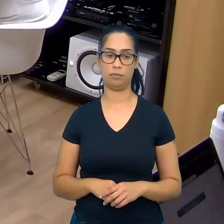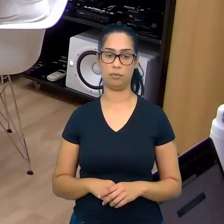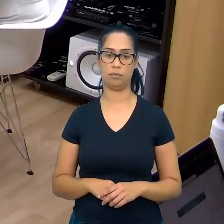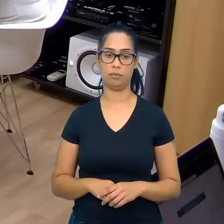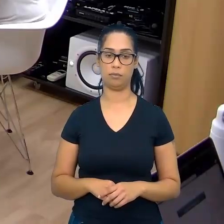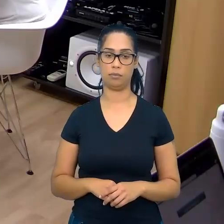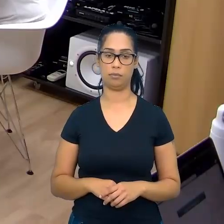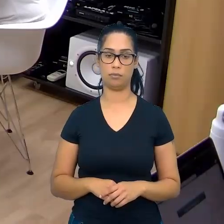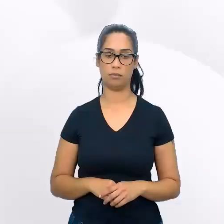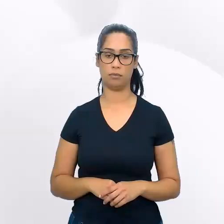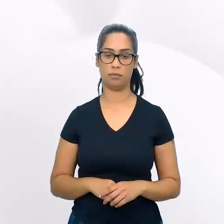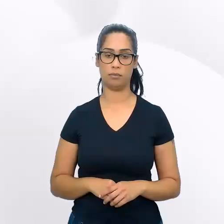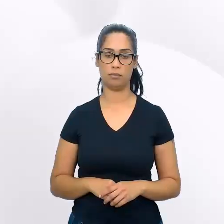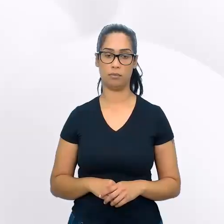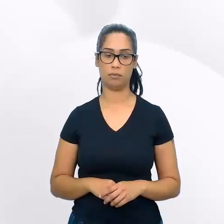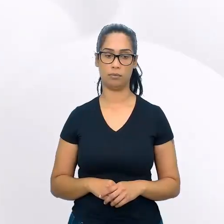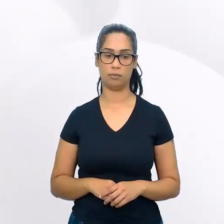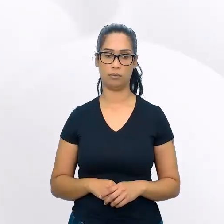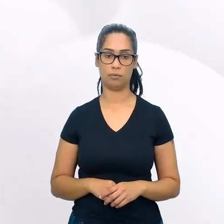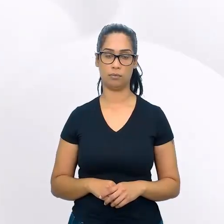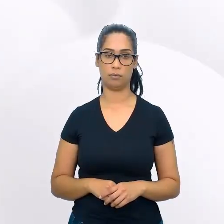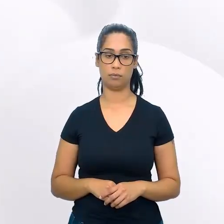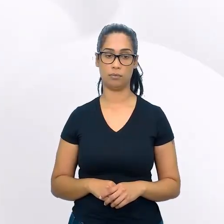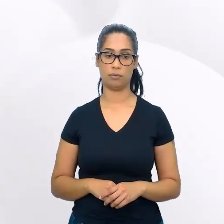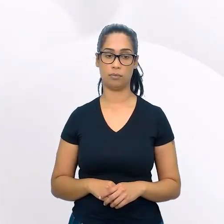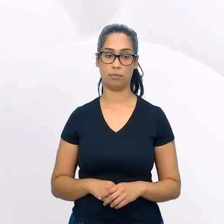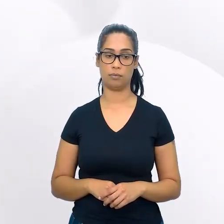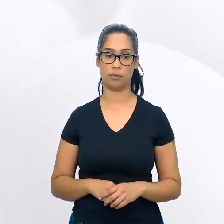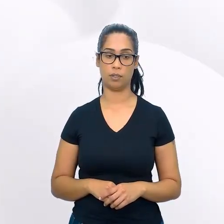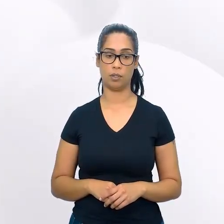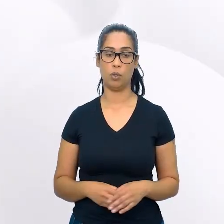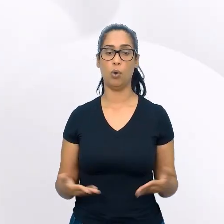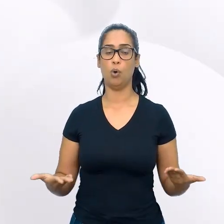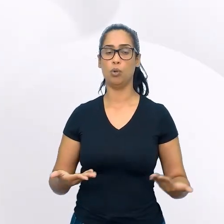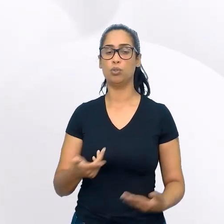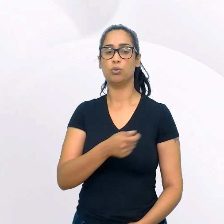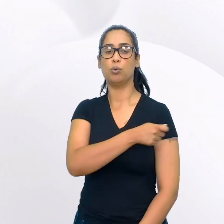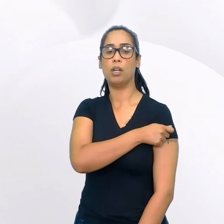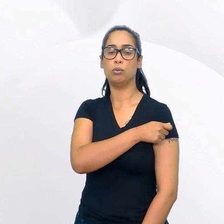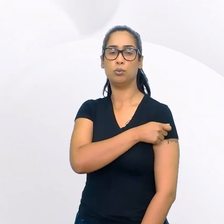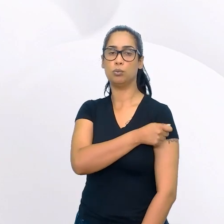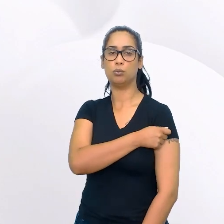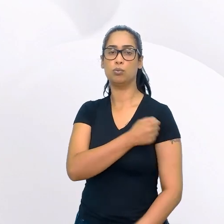E aí a gente volta para a questão do docente do século 21